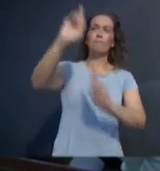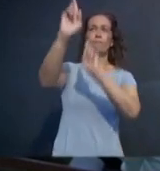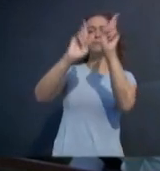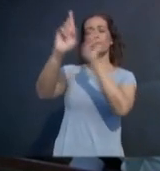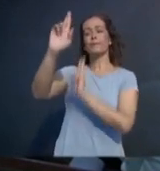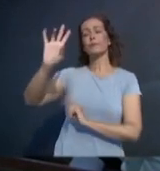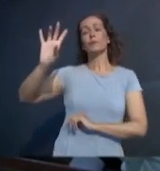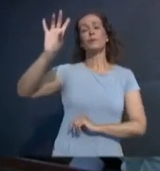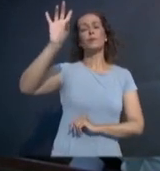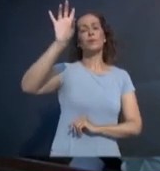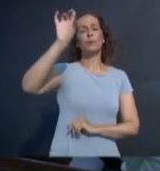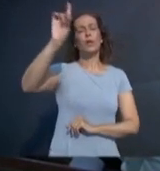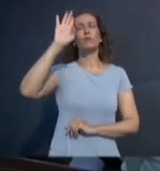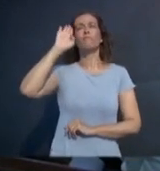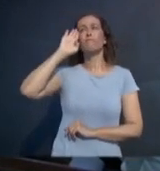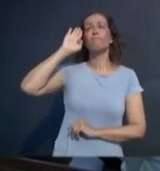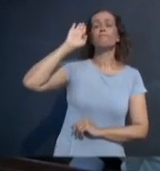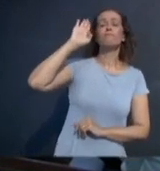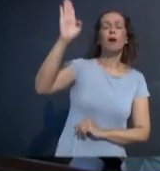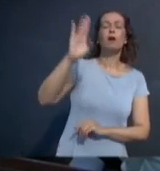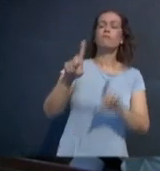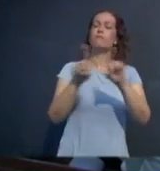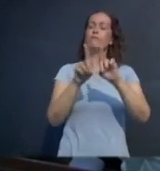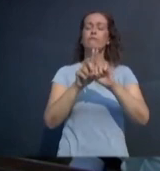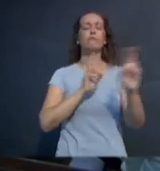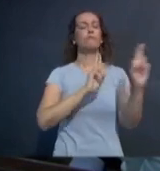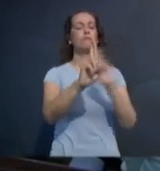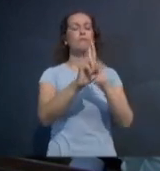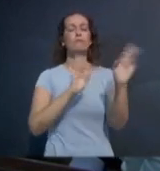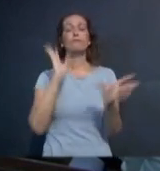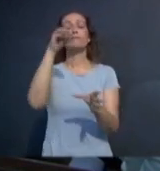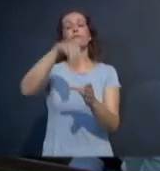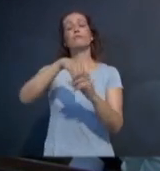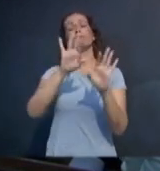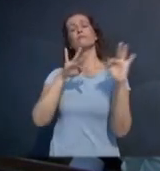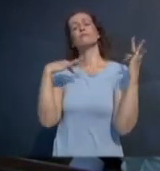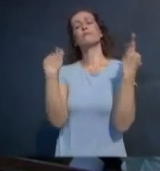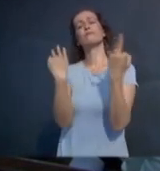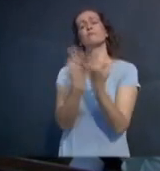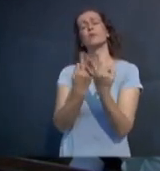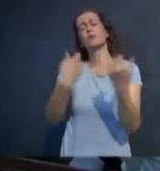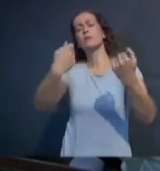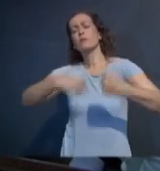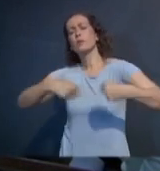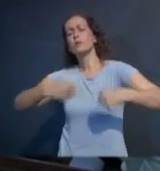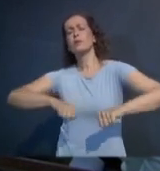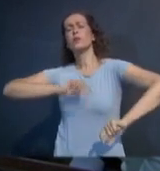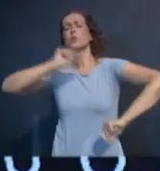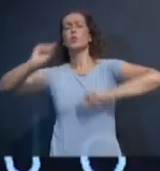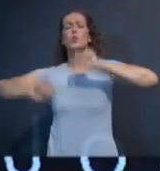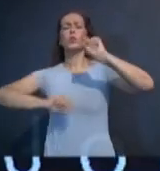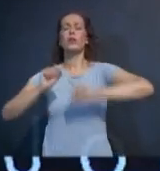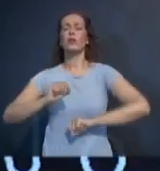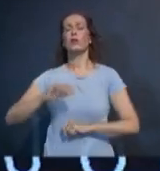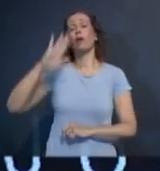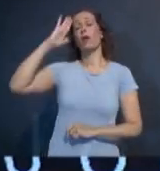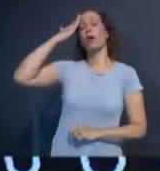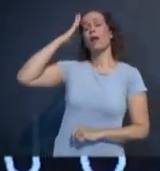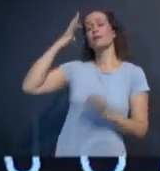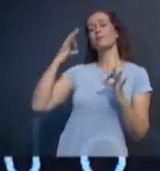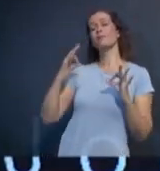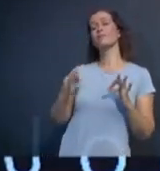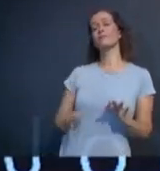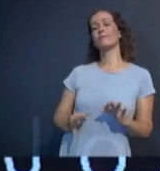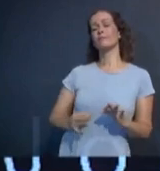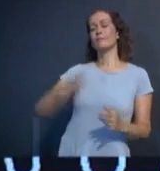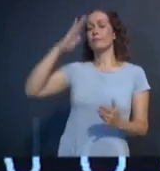nossa relação familiar, nossa relação toda depende exatamente dessa compreensão: